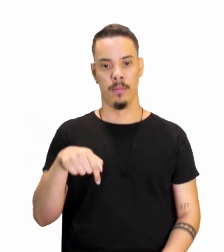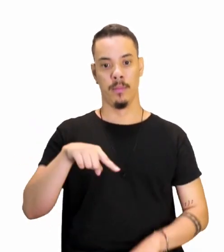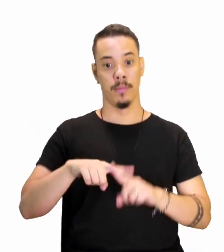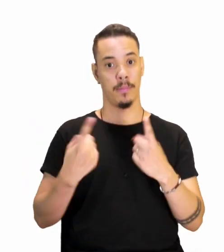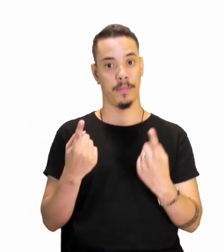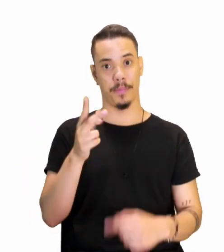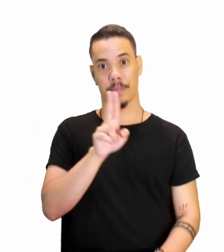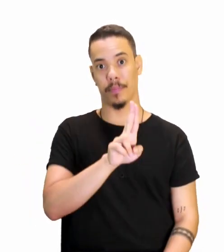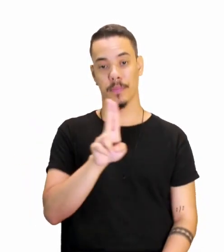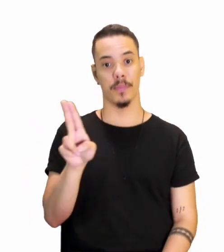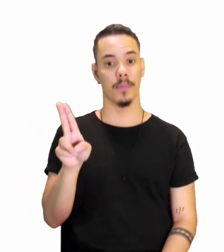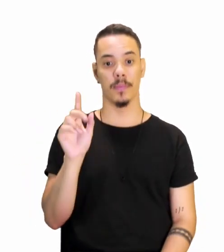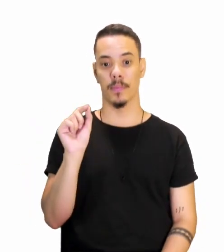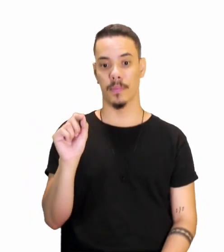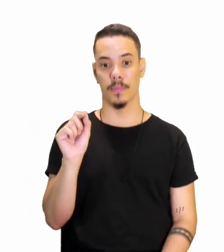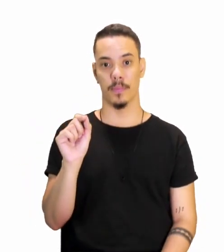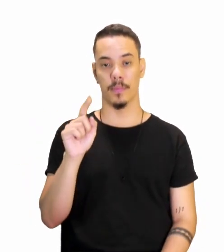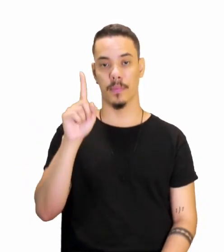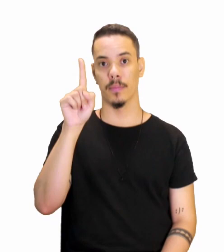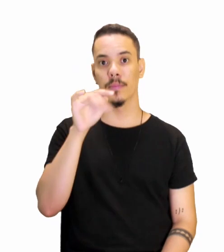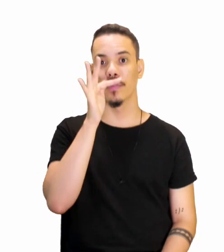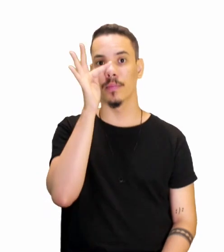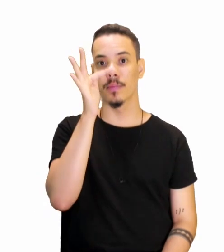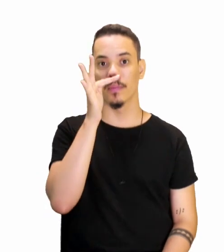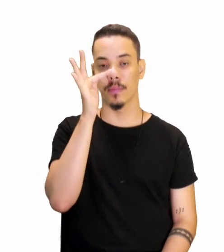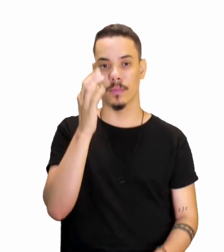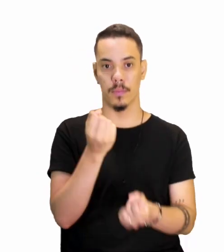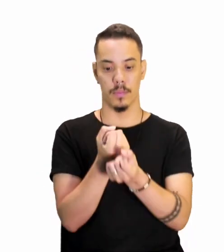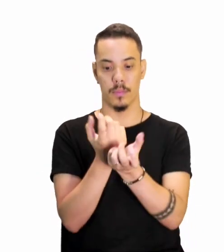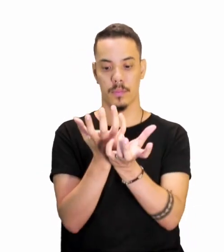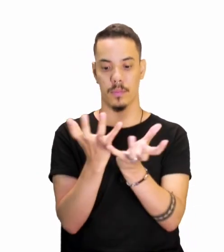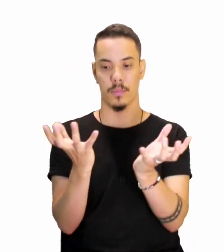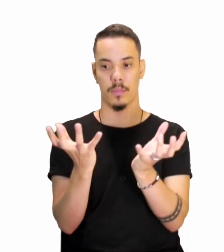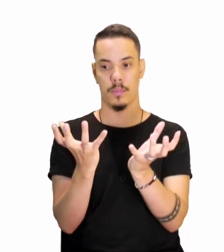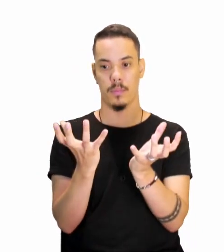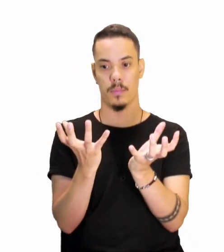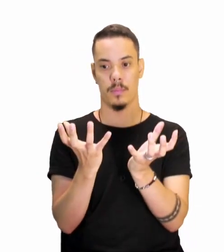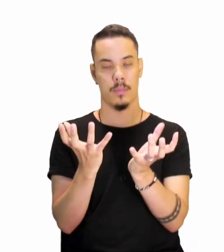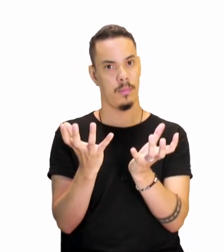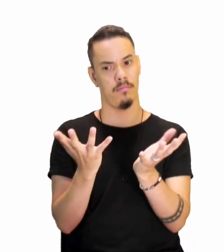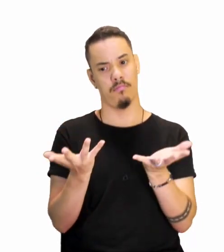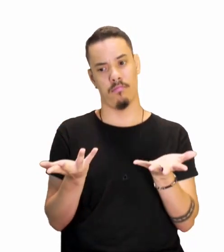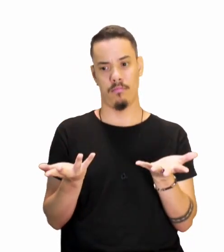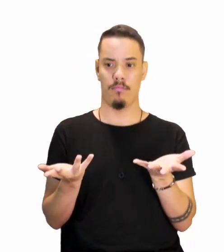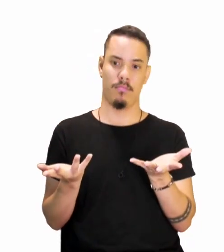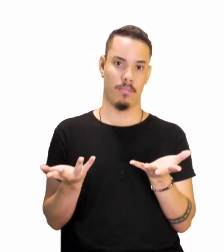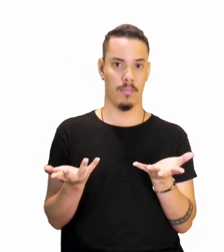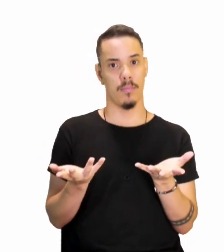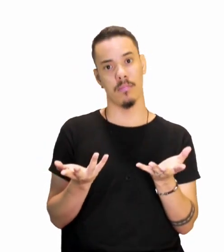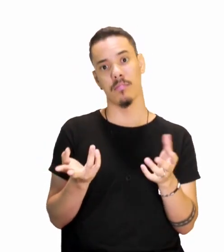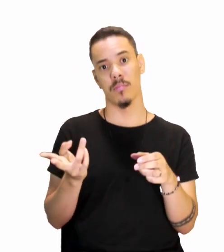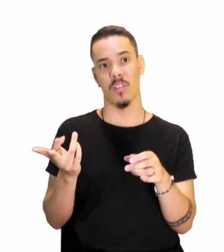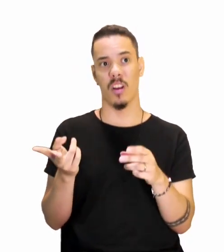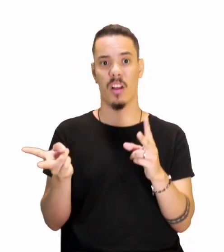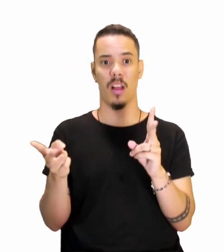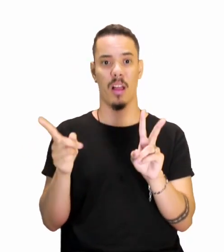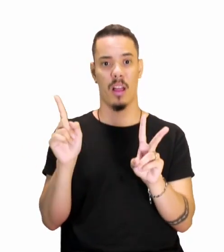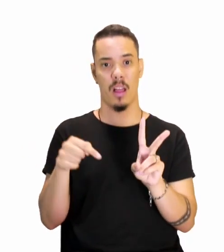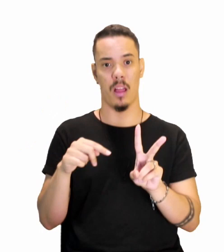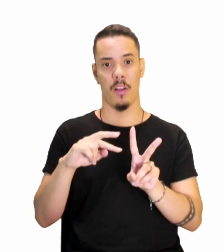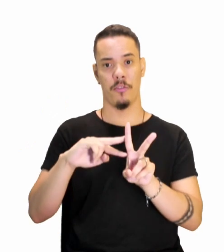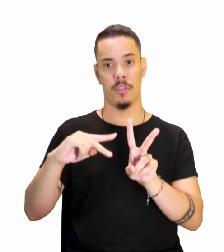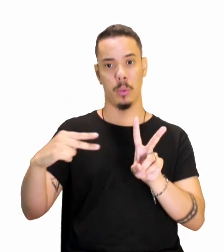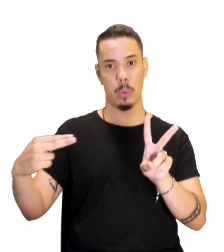de quê? De uma planta, tá certo? Eu não sei se eu posso falar, é uma verdura,